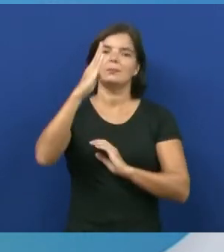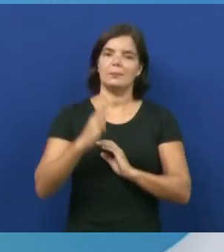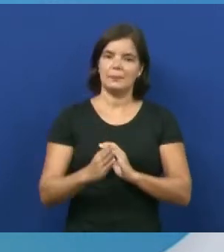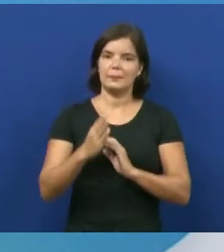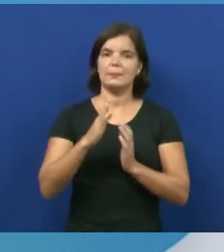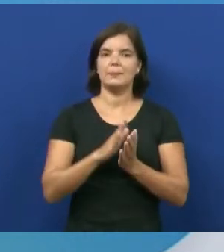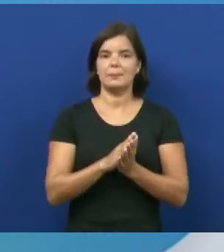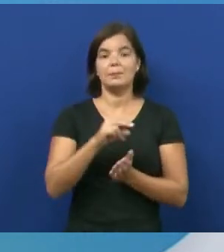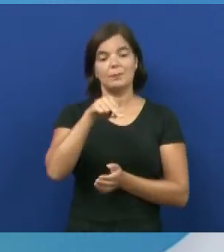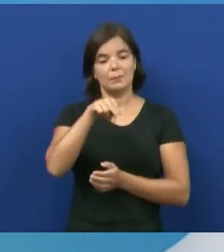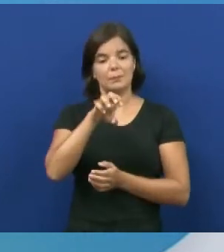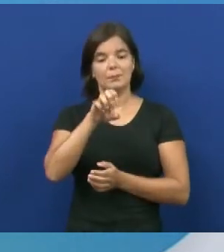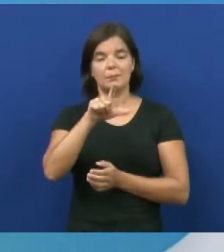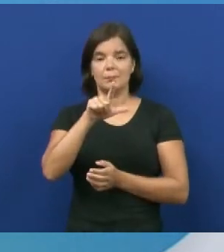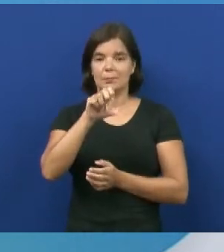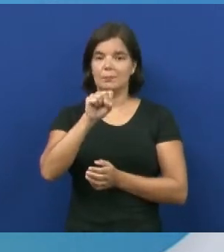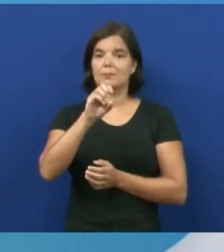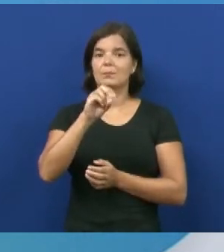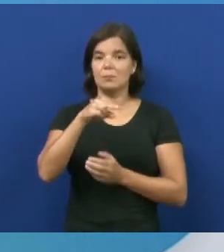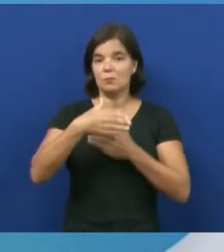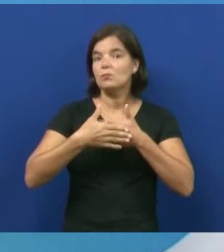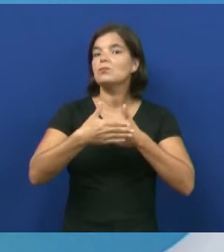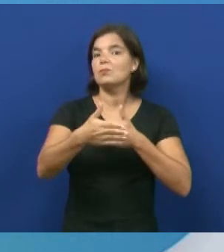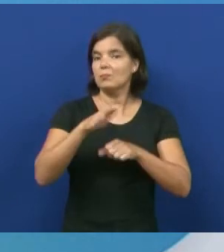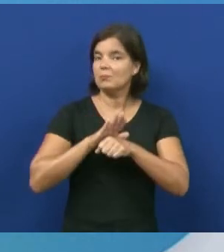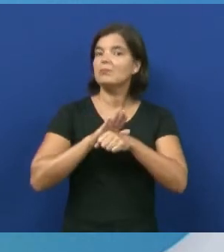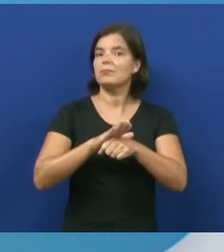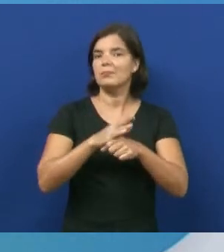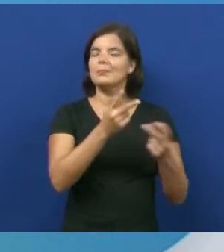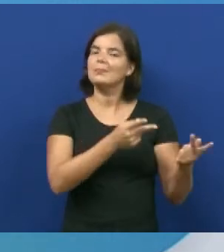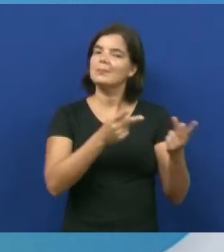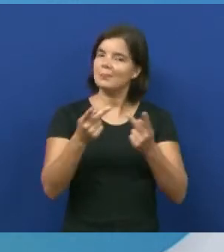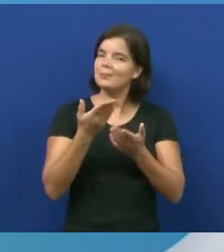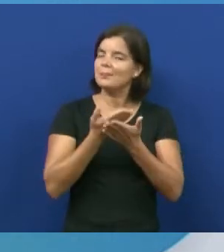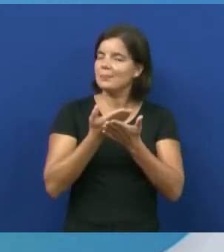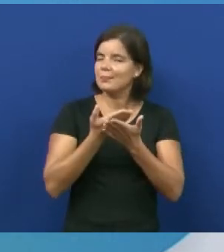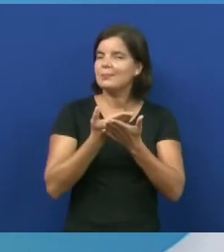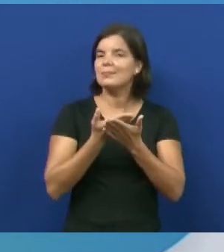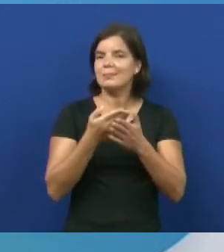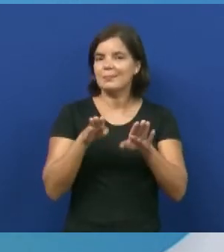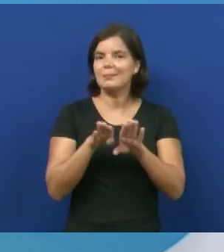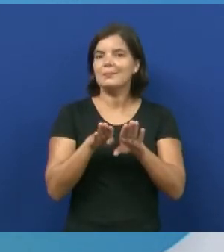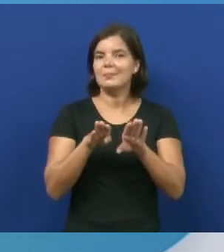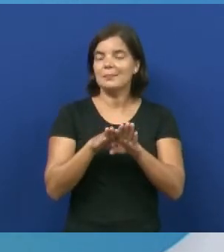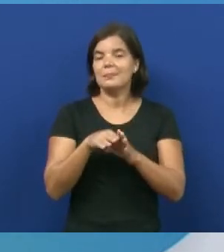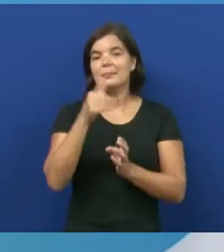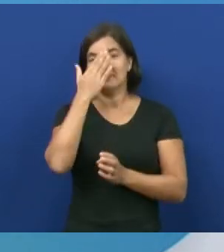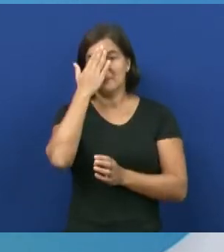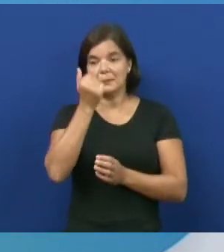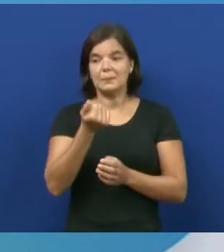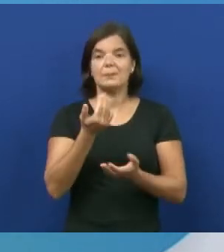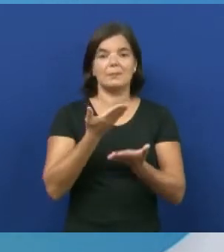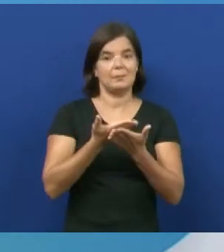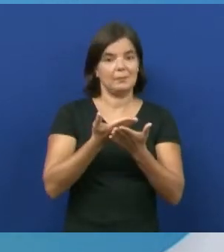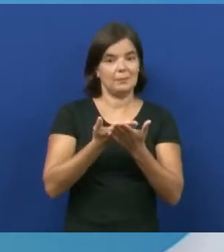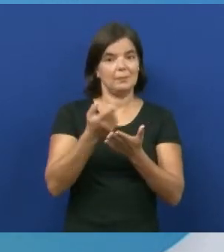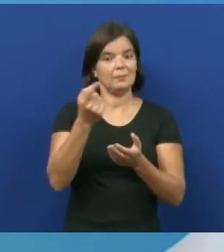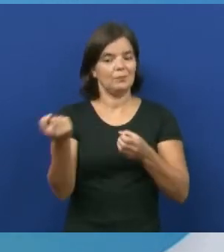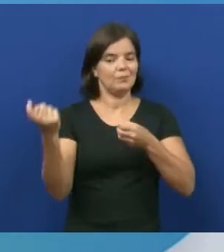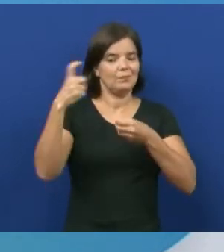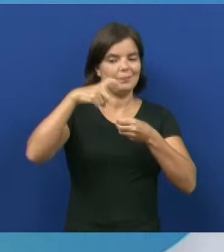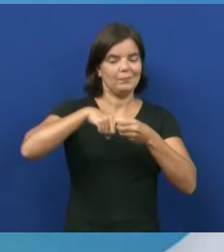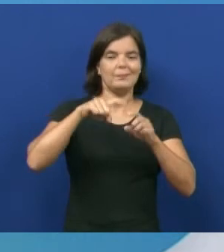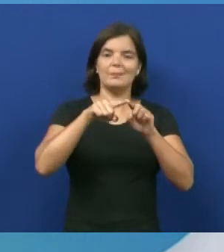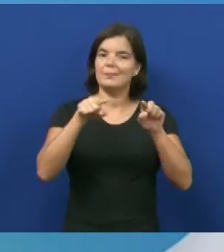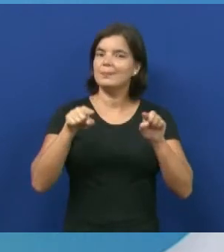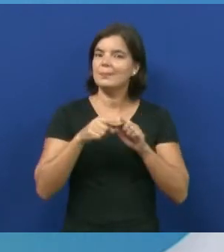brasileiras. Nelson Rodrigues nos ajudou nesse processo. E aí eu convido você a estudar um pouquinho sobre isso. Quem sabe na aula, quando você retornar